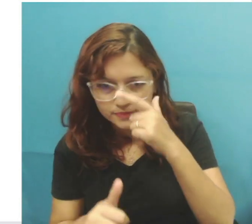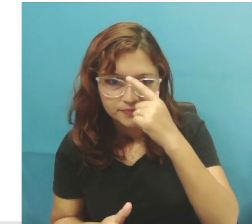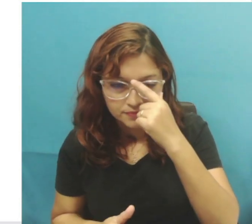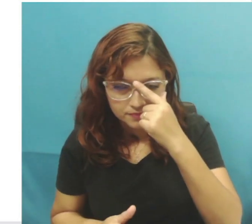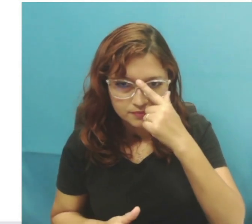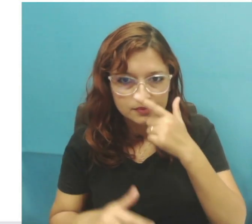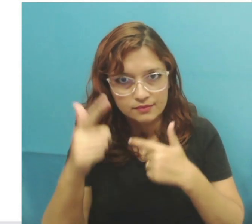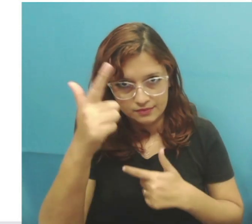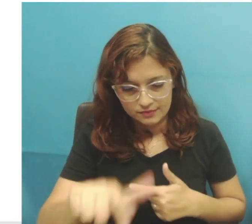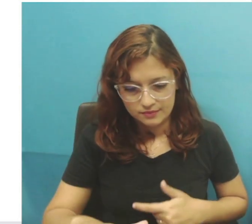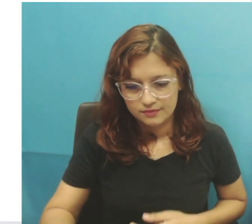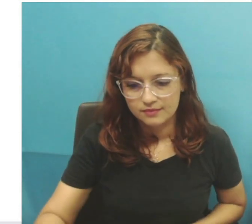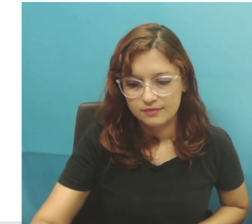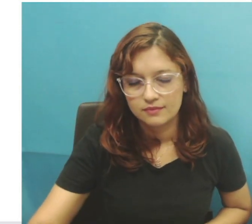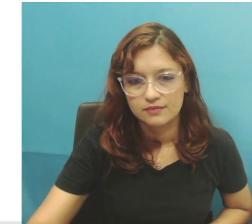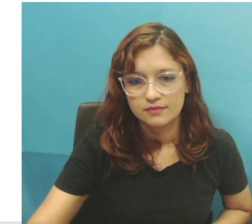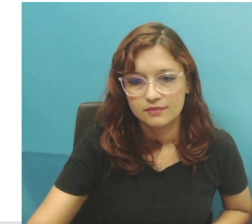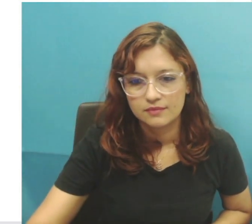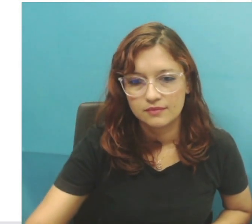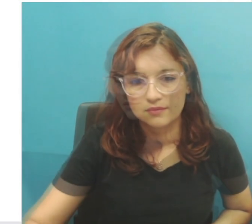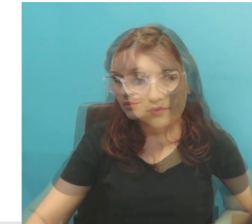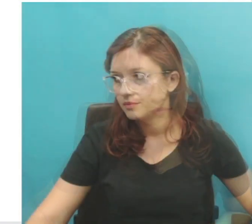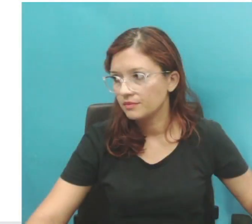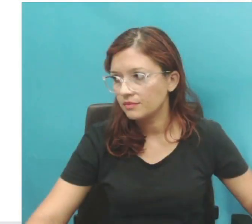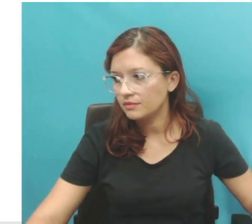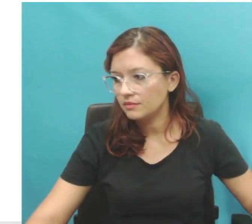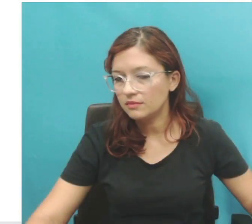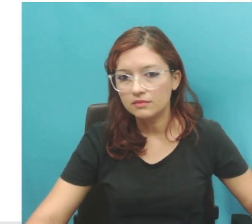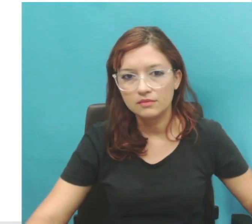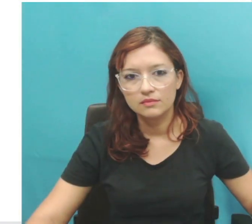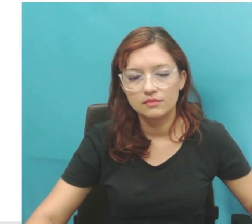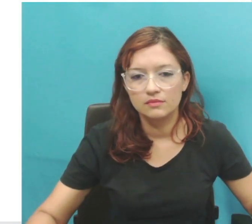Então, o ideal é falar comigo.